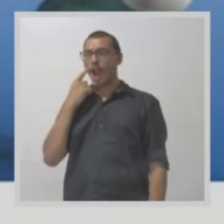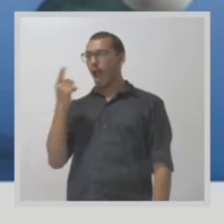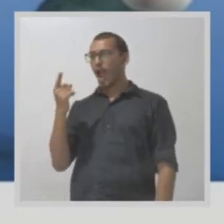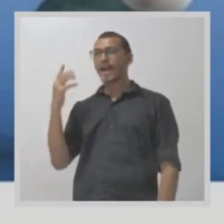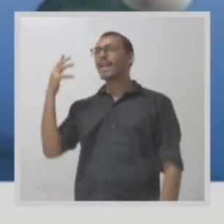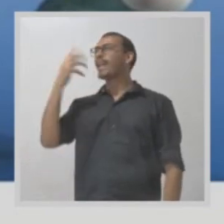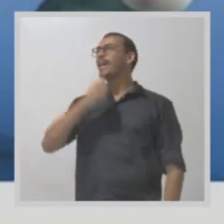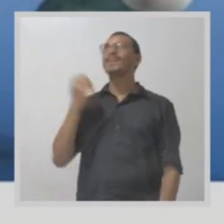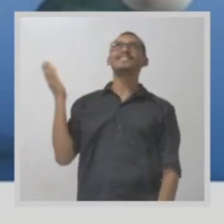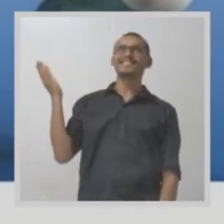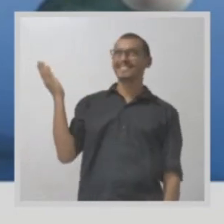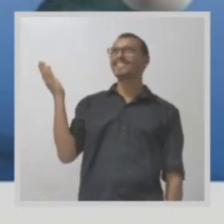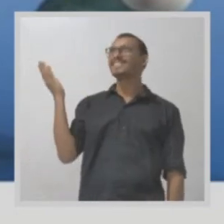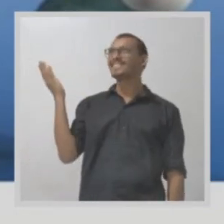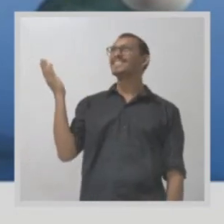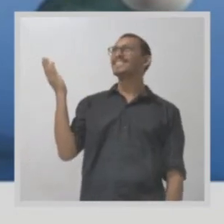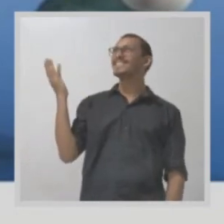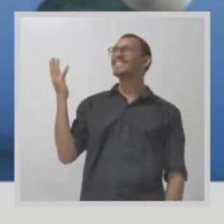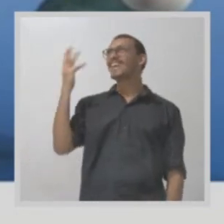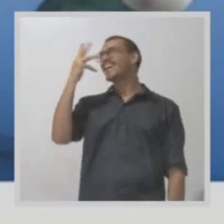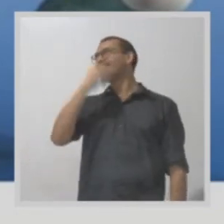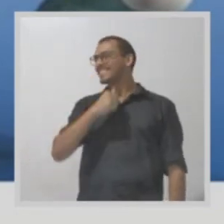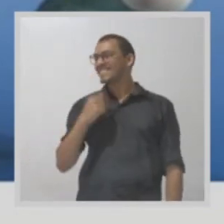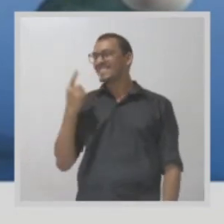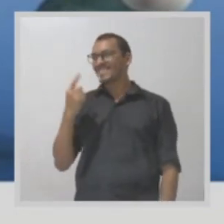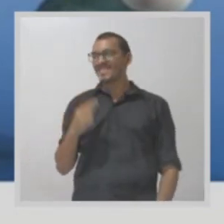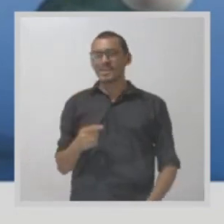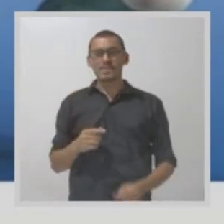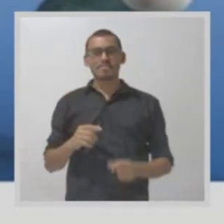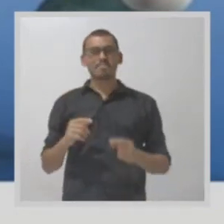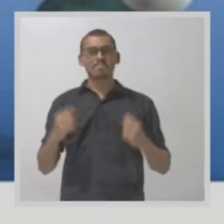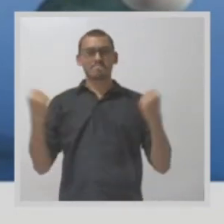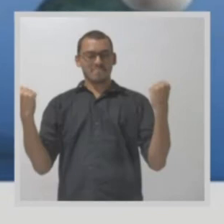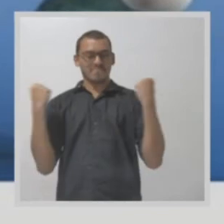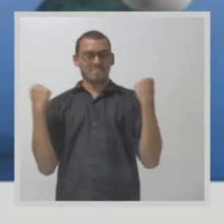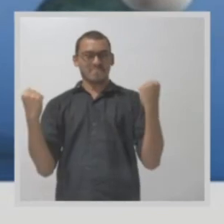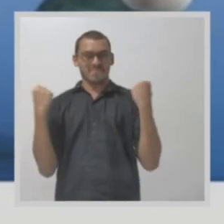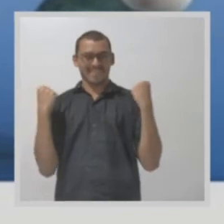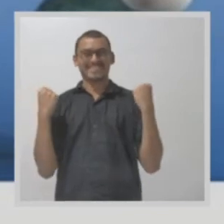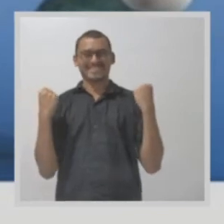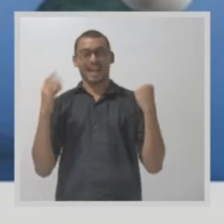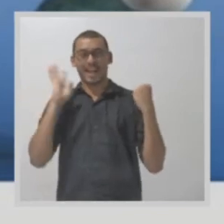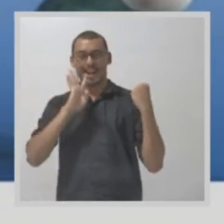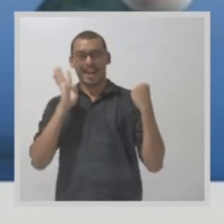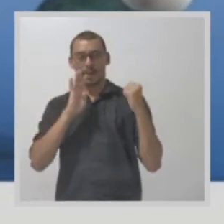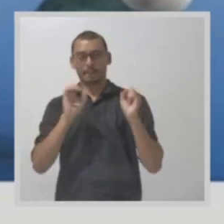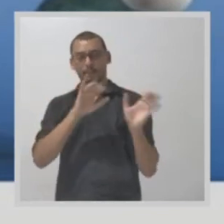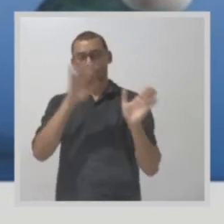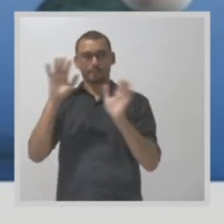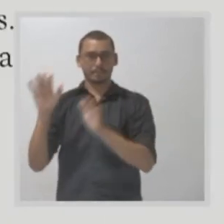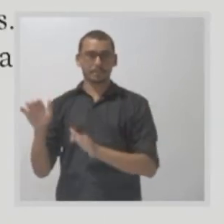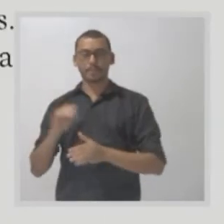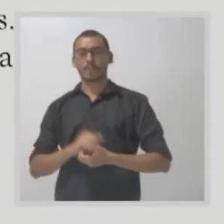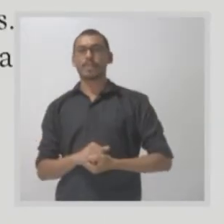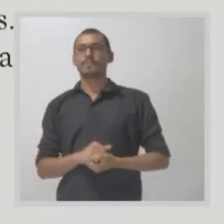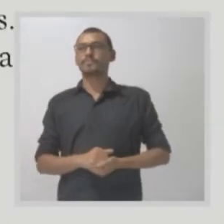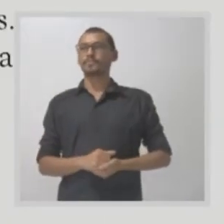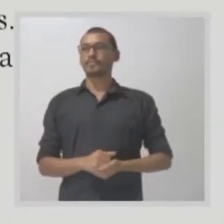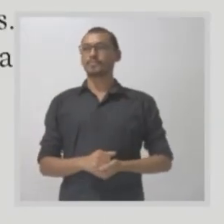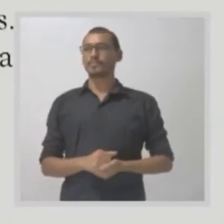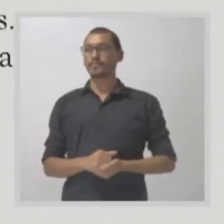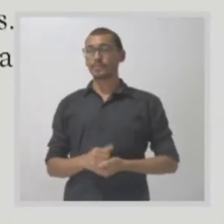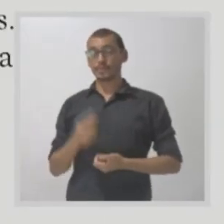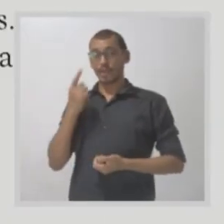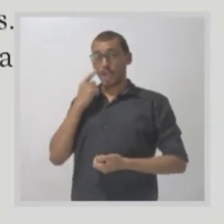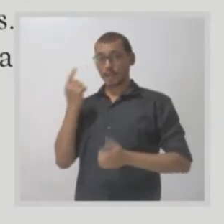essa imagem aí do cérebro exercitando. Achei muito legal. Então vamos lá, vamos exercitar. E eu